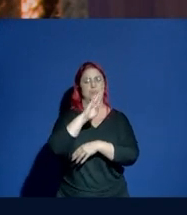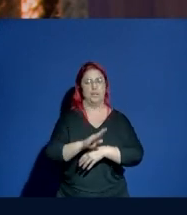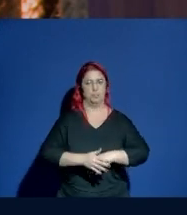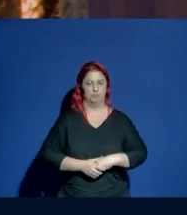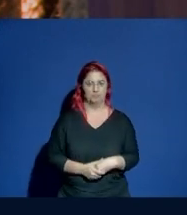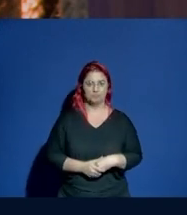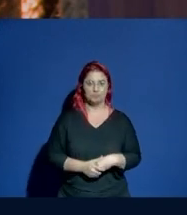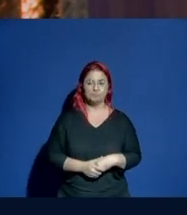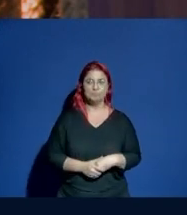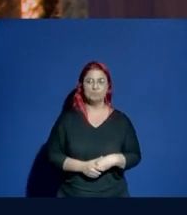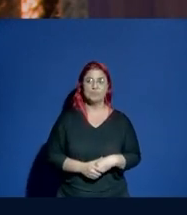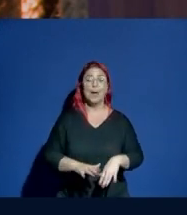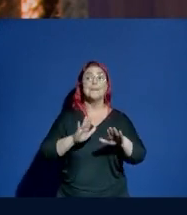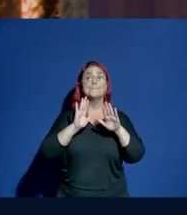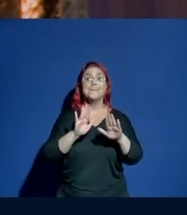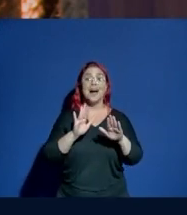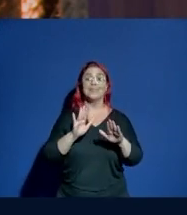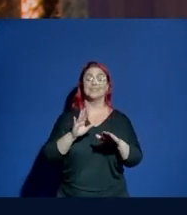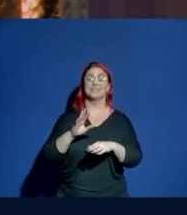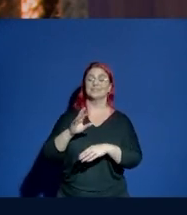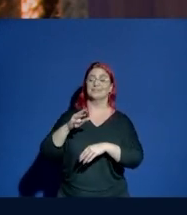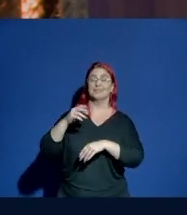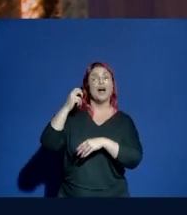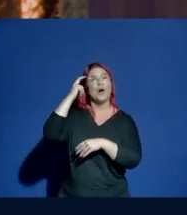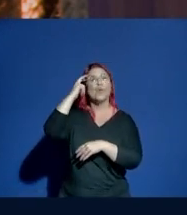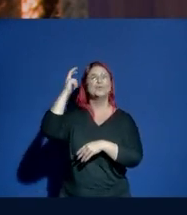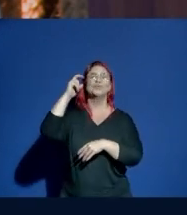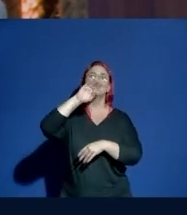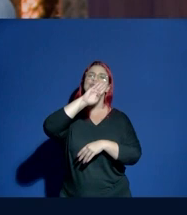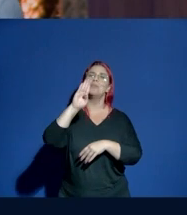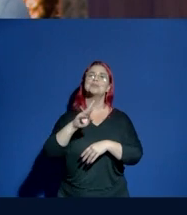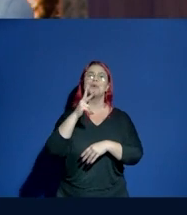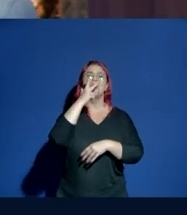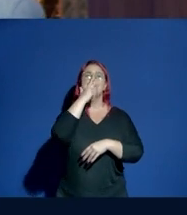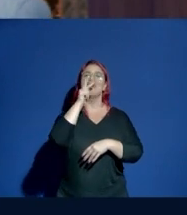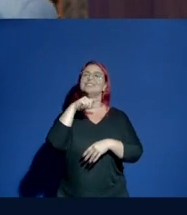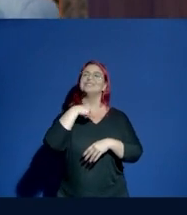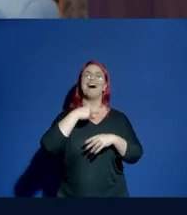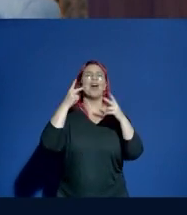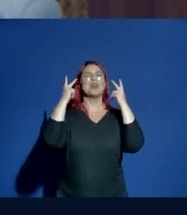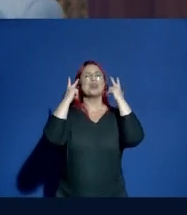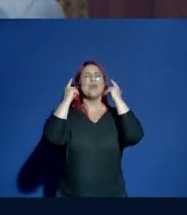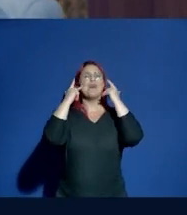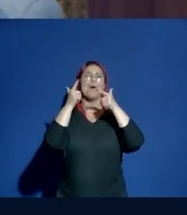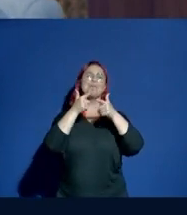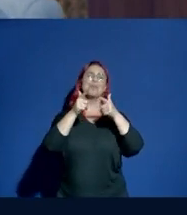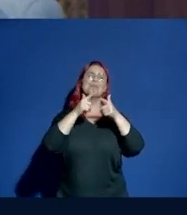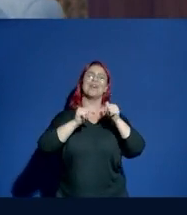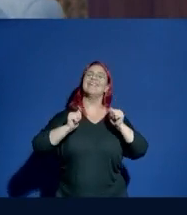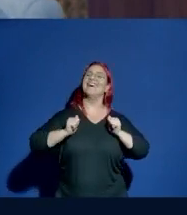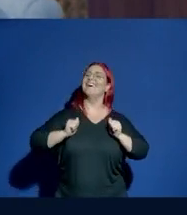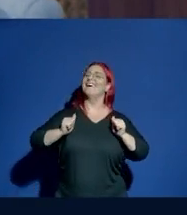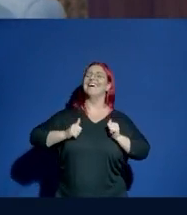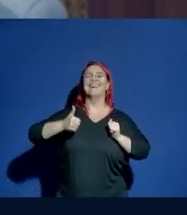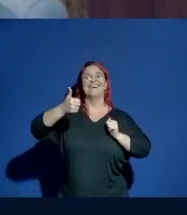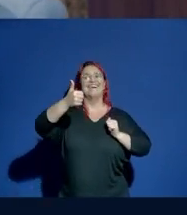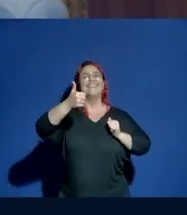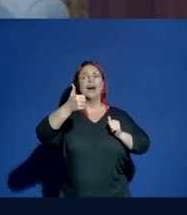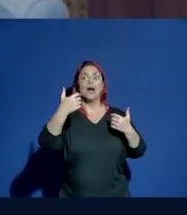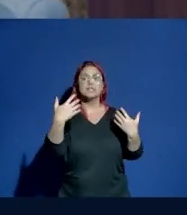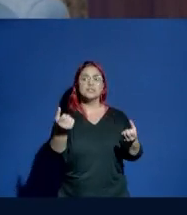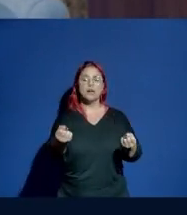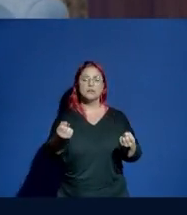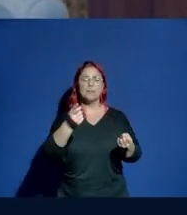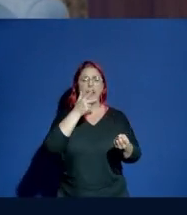na nossa cultura do nosso país e parece crer que Nós aprendemos a conviver com os problemas e temos